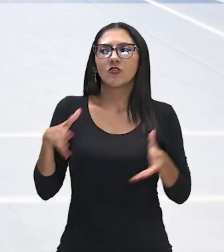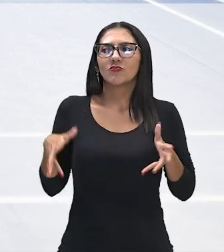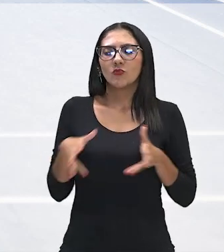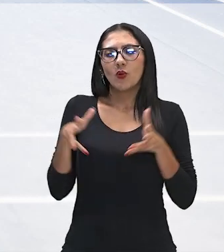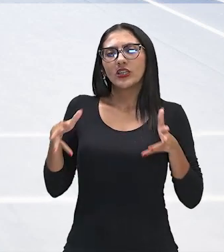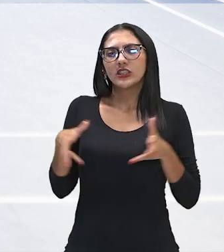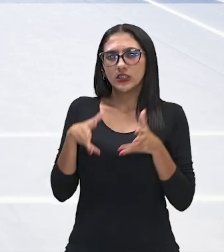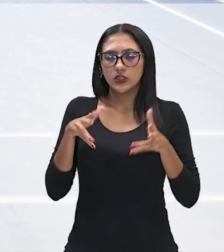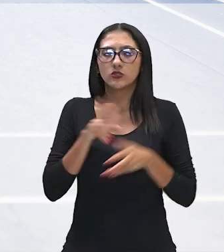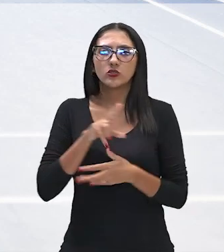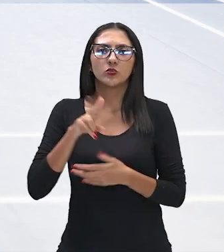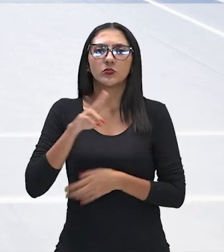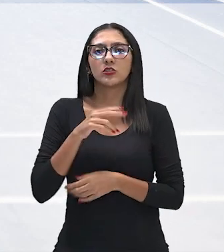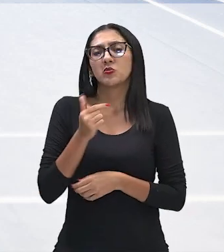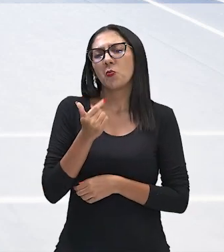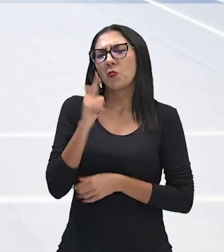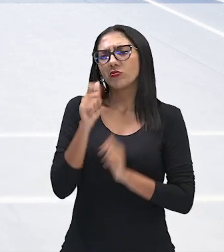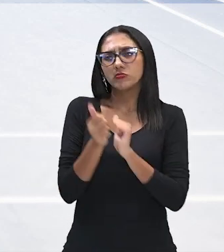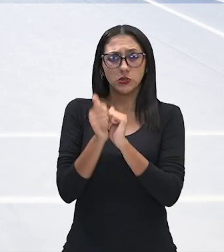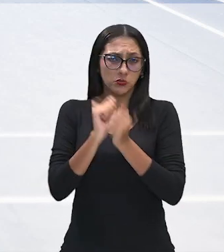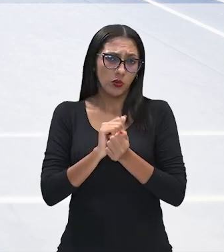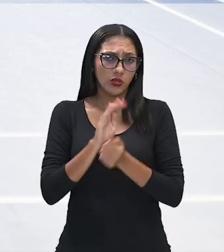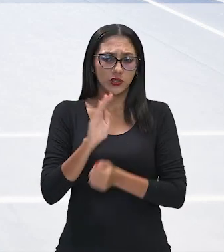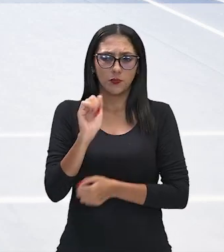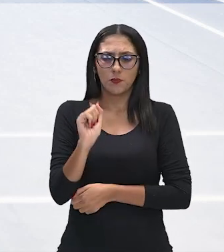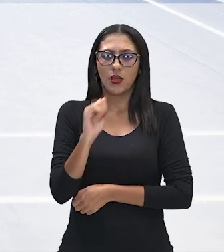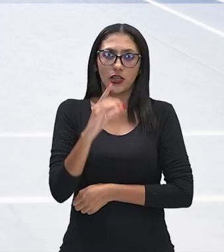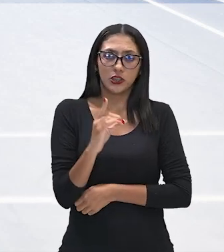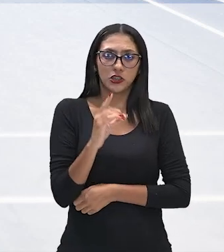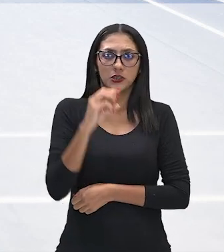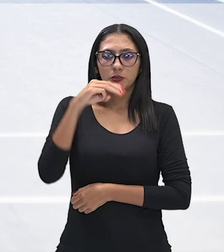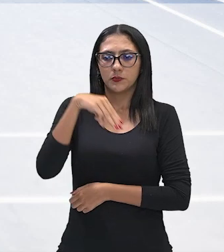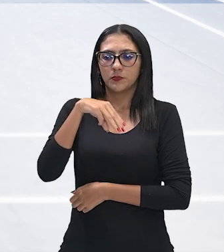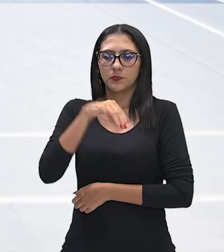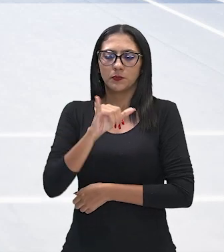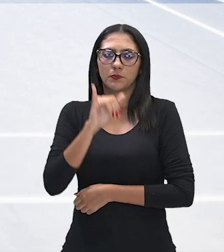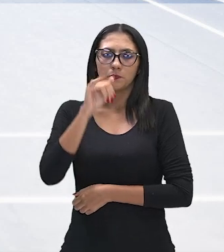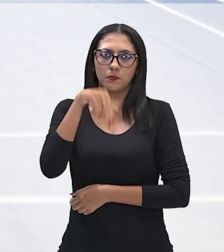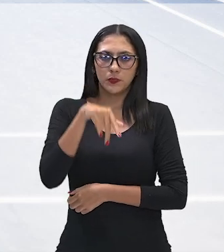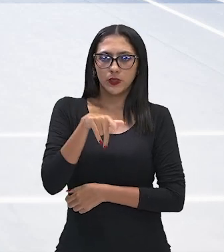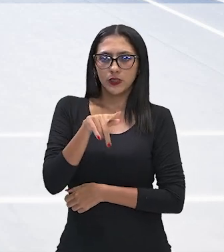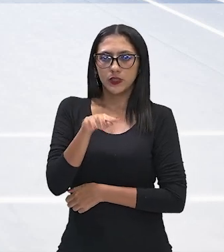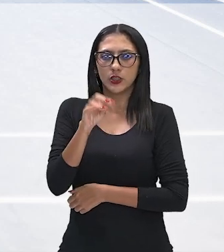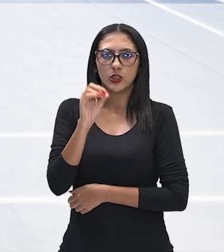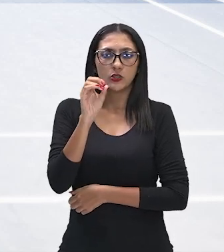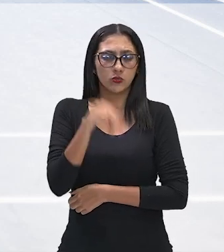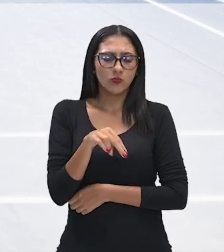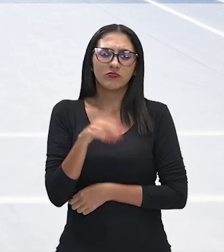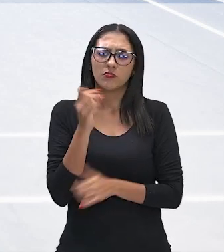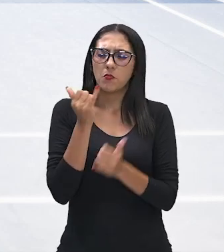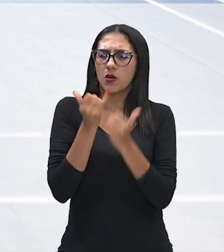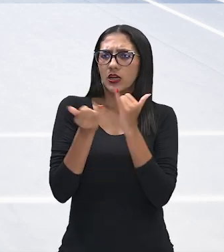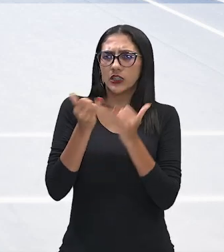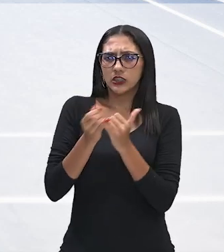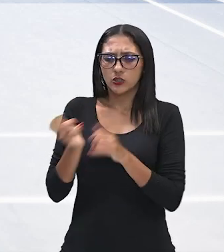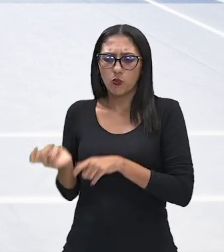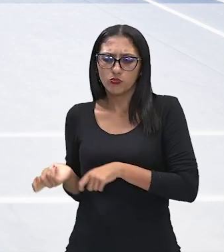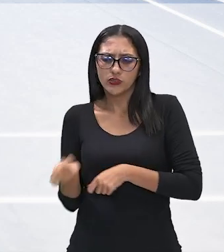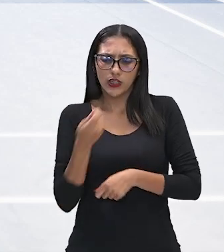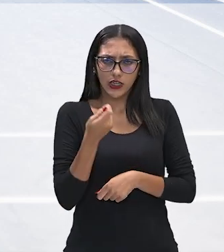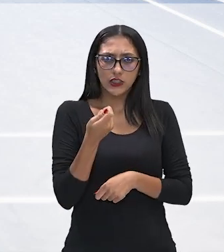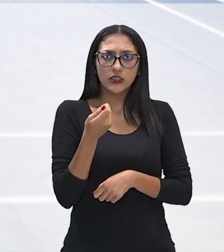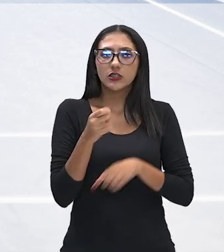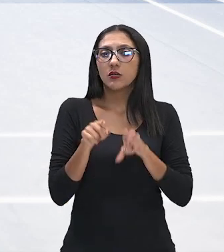do badminton, que é uma modalidade ali praticada, semelhante ao tênis, com a